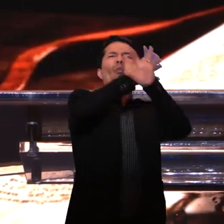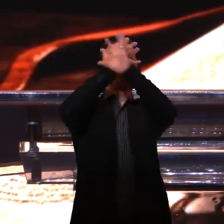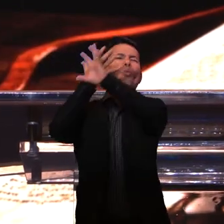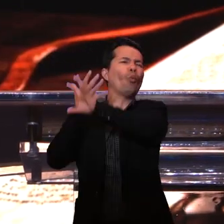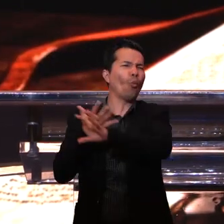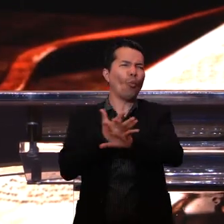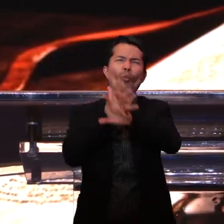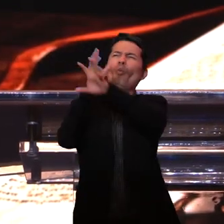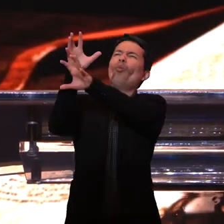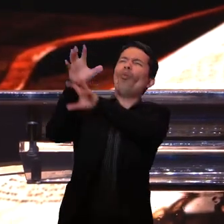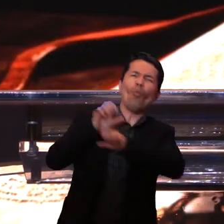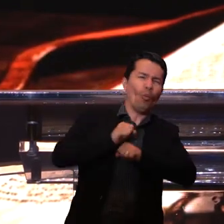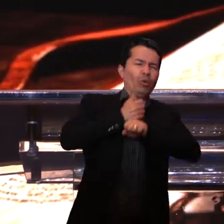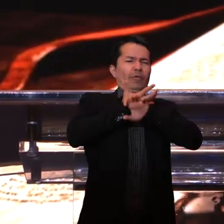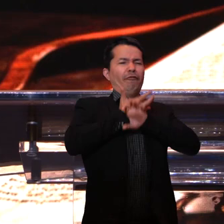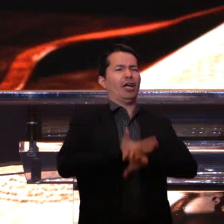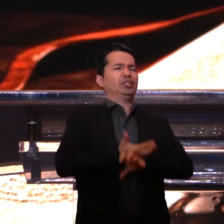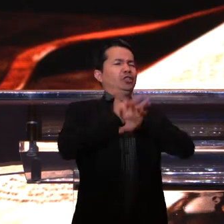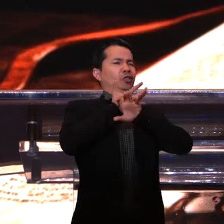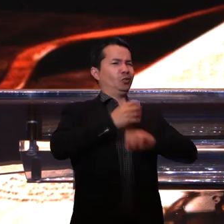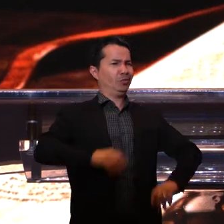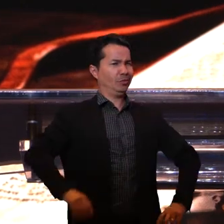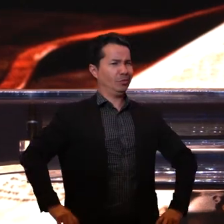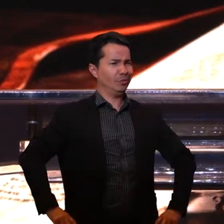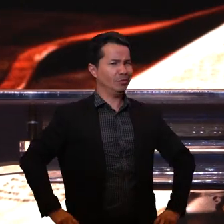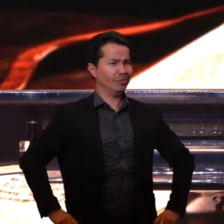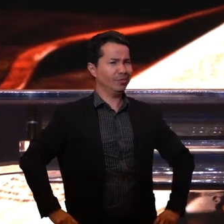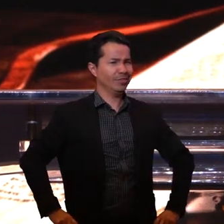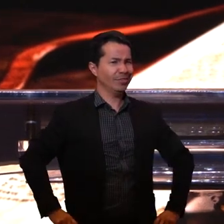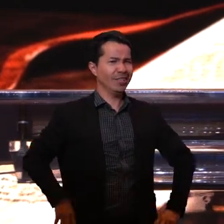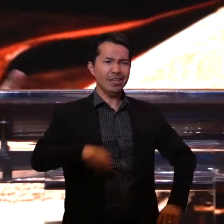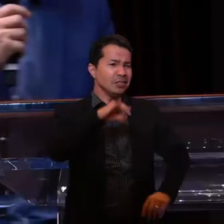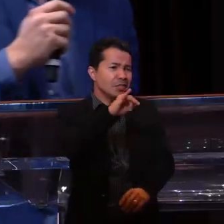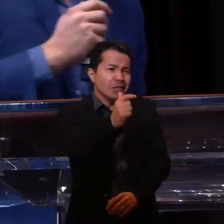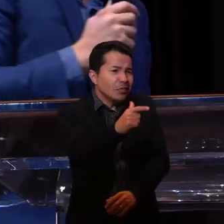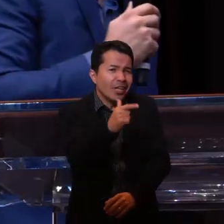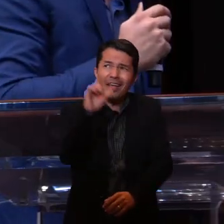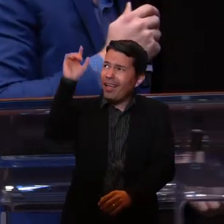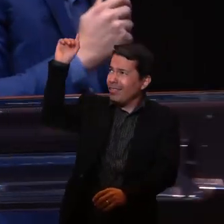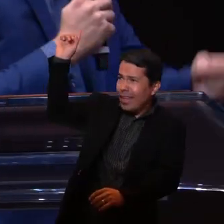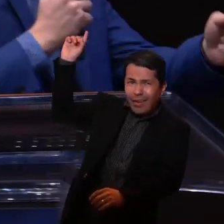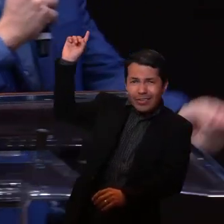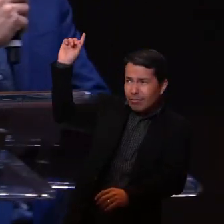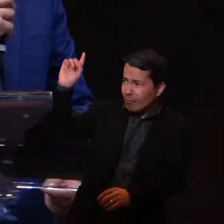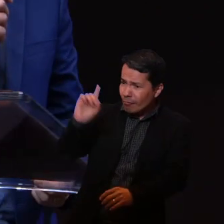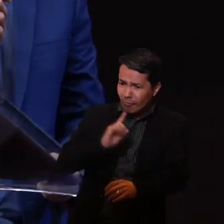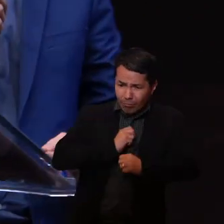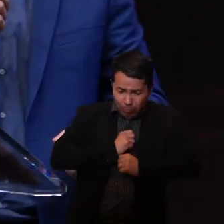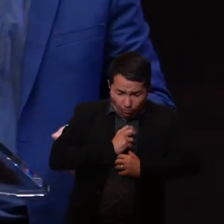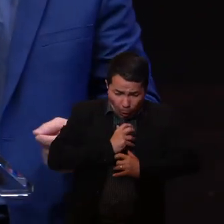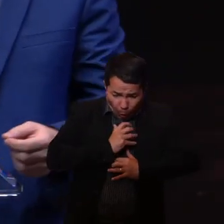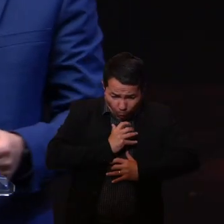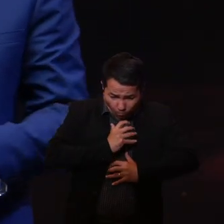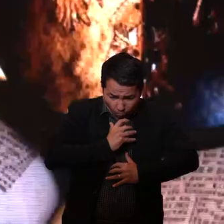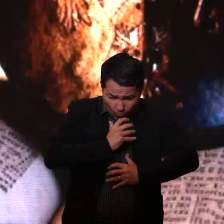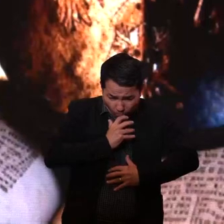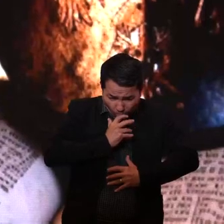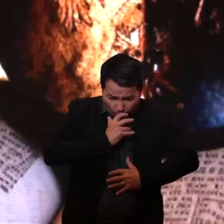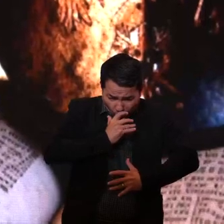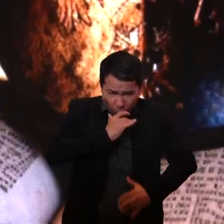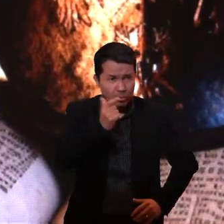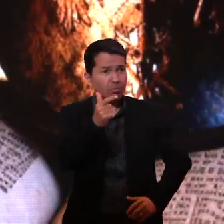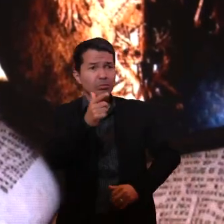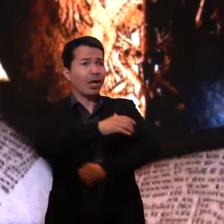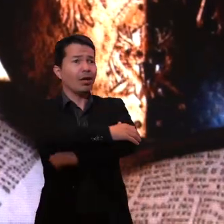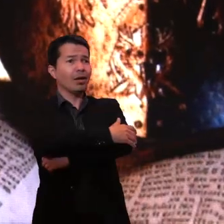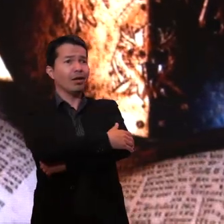vazio, essa falta de propósito não vai embora. Eu lembro de uma experiência que eu vivi numa viagem, quando eu vi